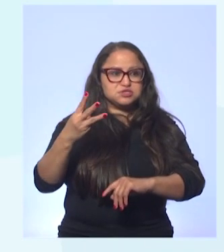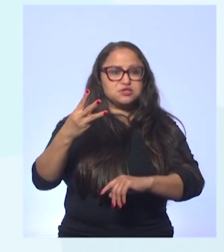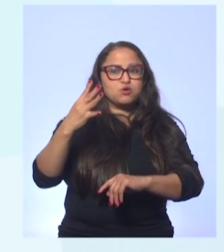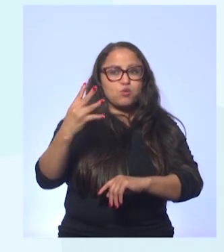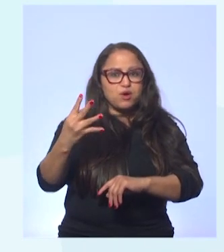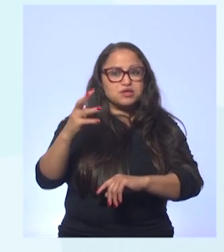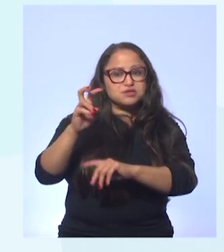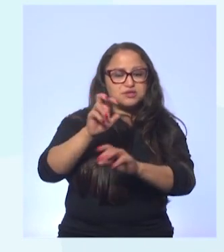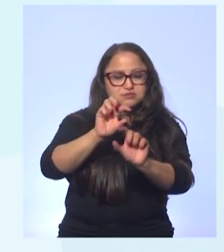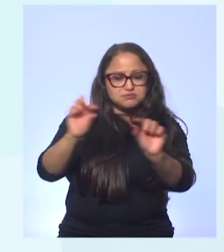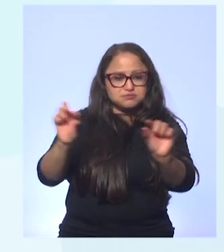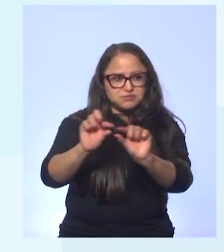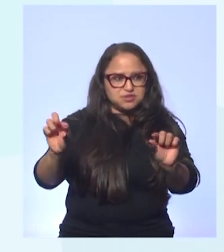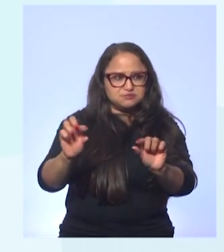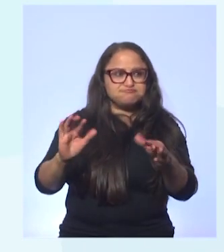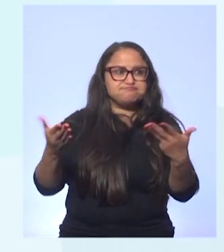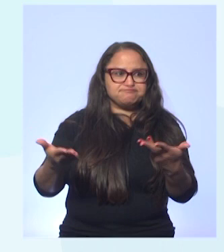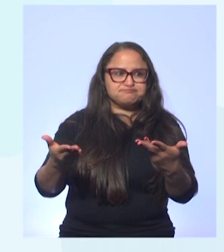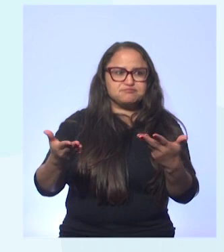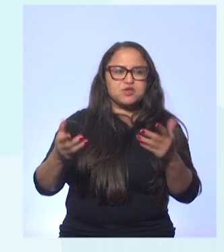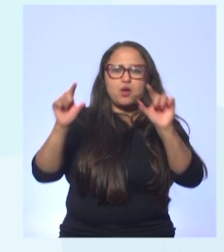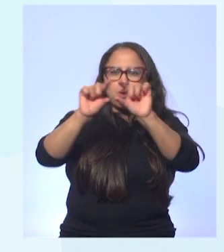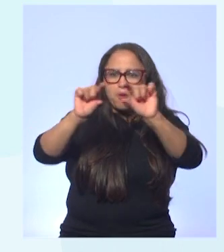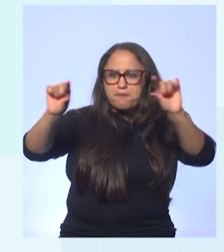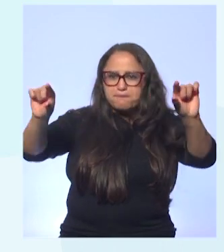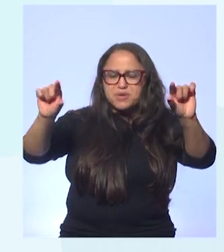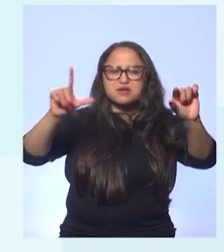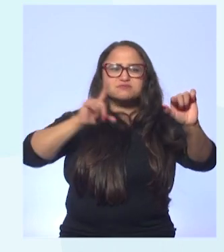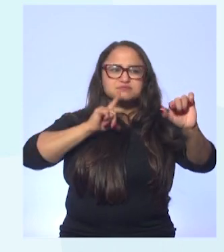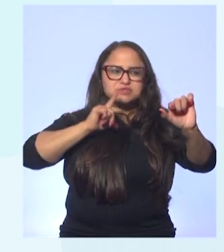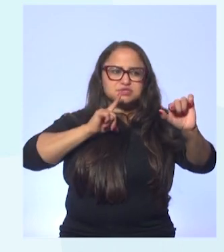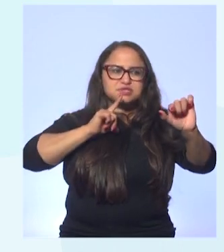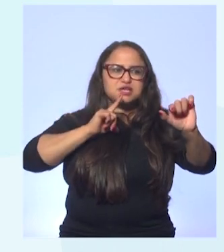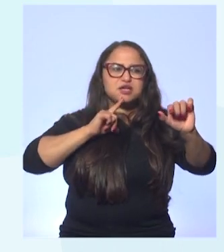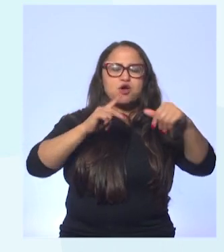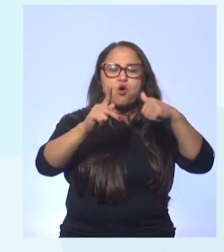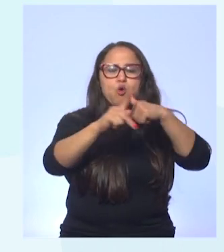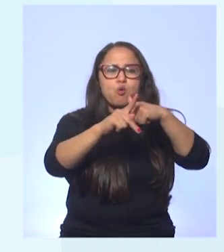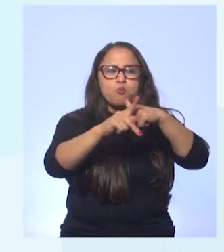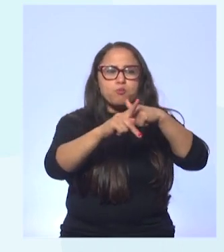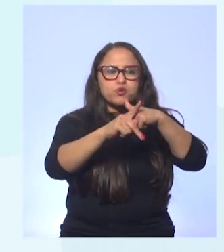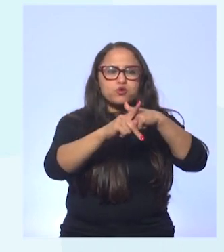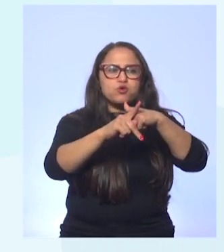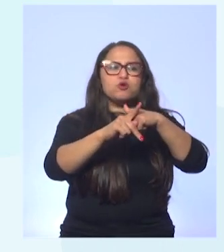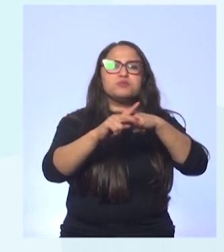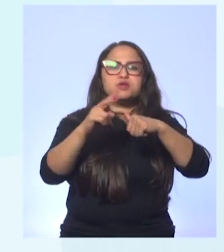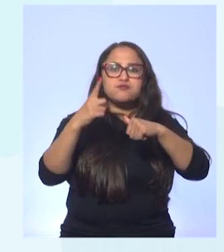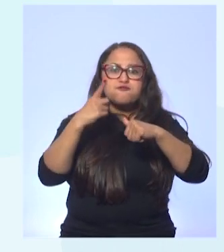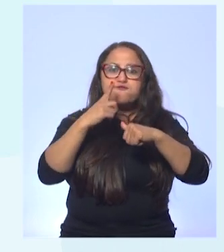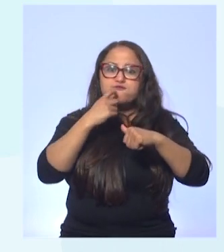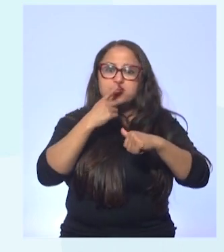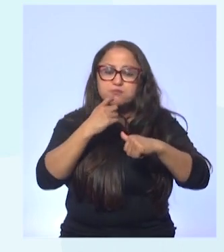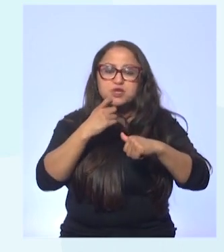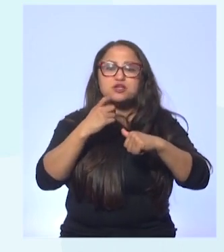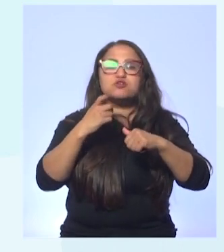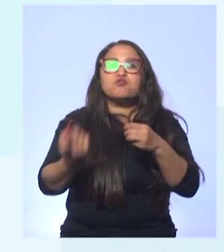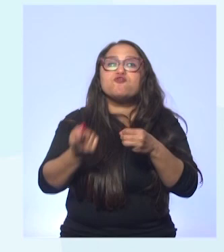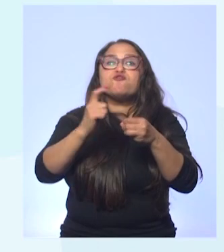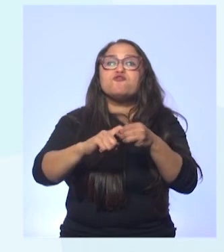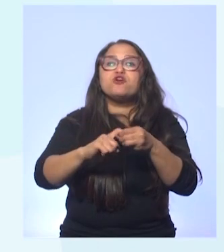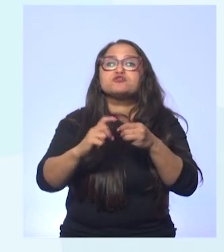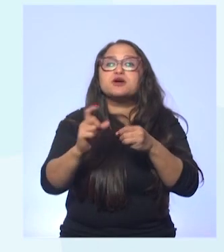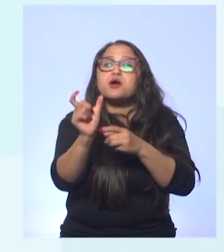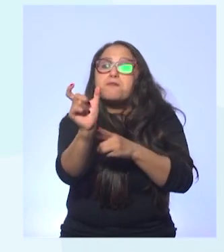certo? Então, vamos aqui. No parágrafo selecionado, o pronome destacado retoma qual termo? Então,